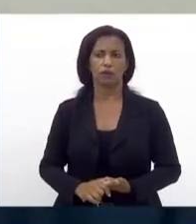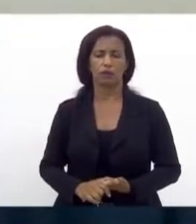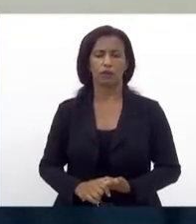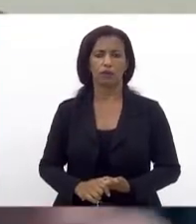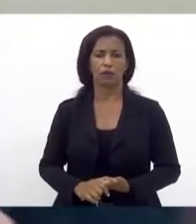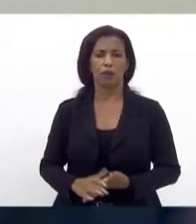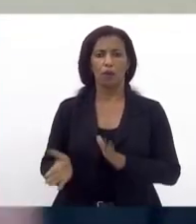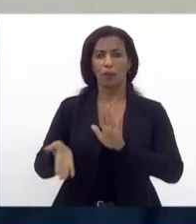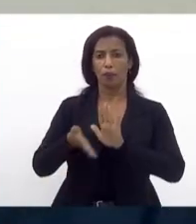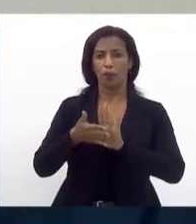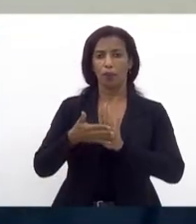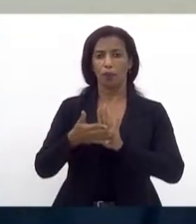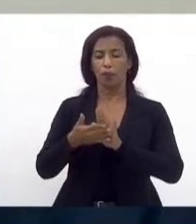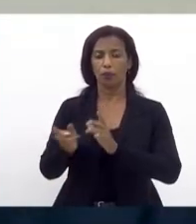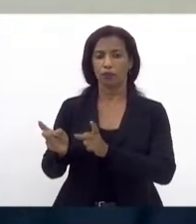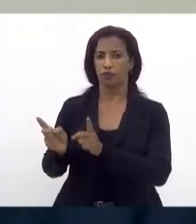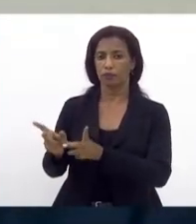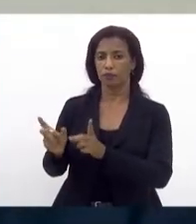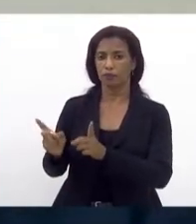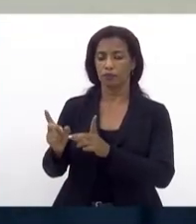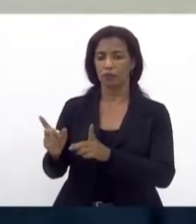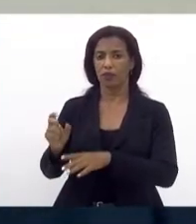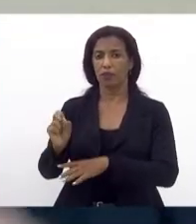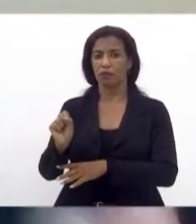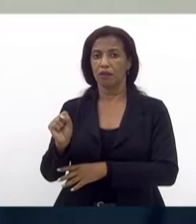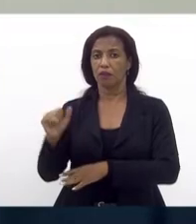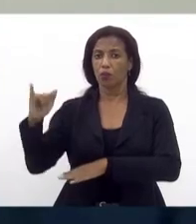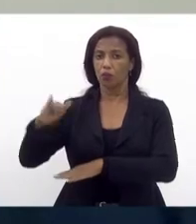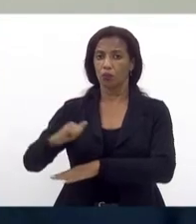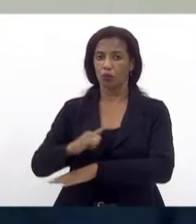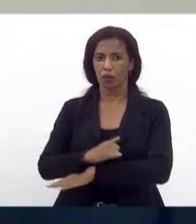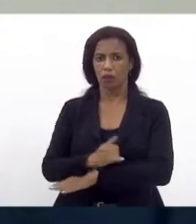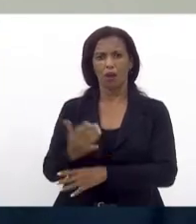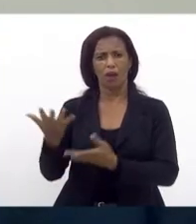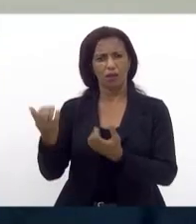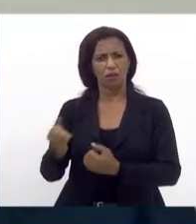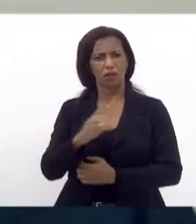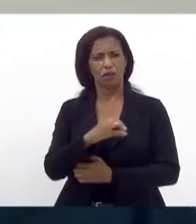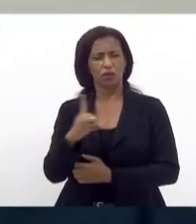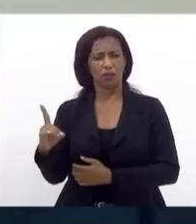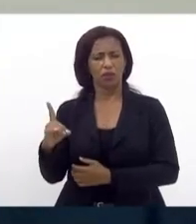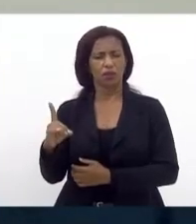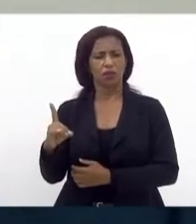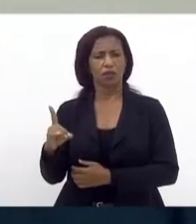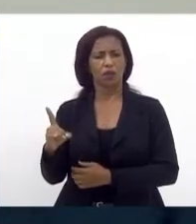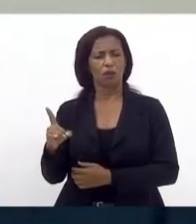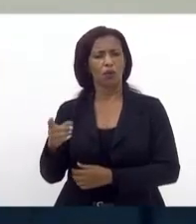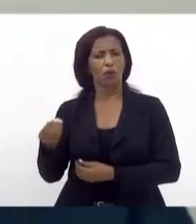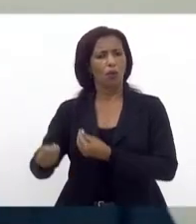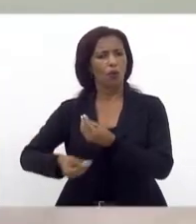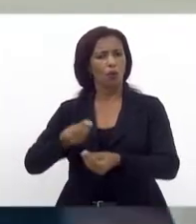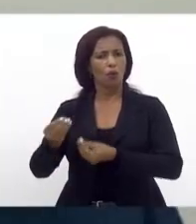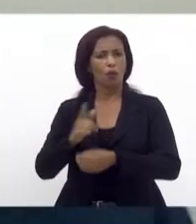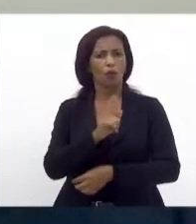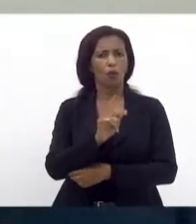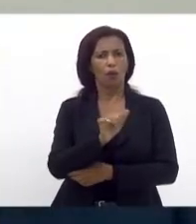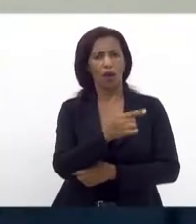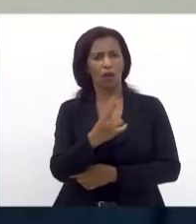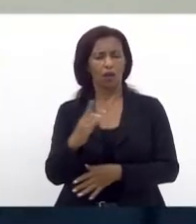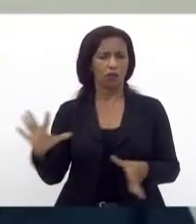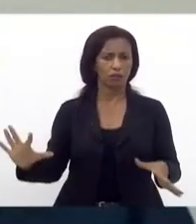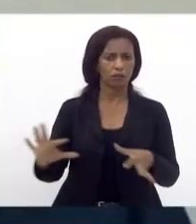propondo que a concessão do Santos Dumont considere essa coordenação operacional com o Galeão. E nesse